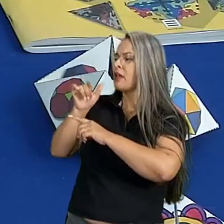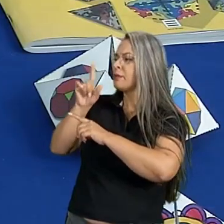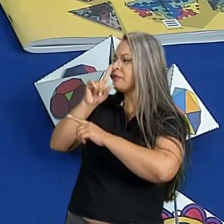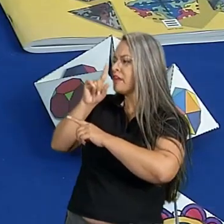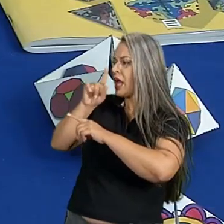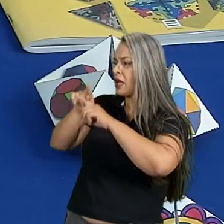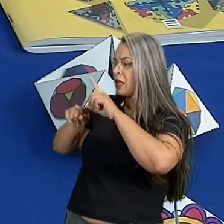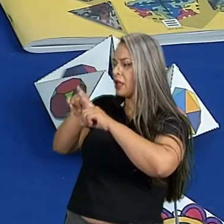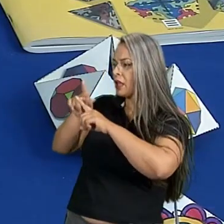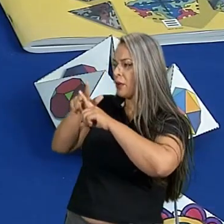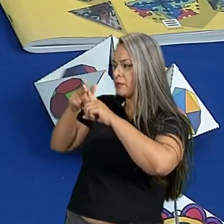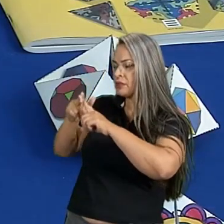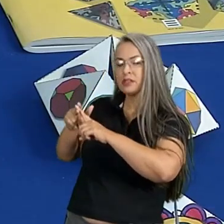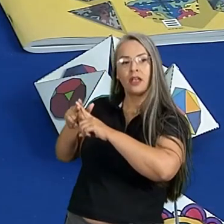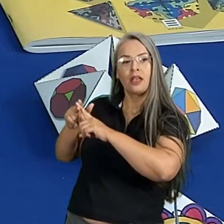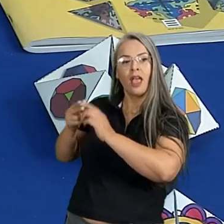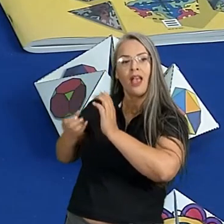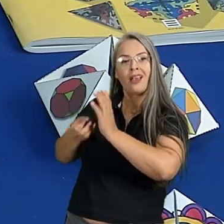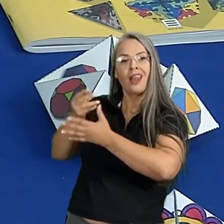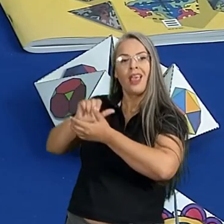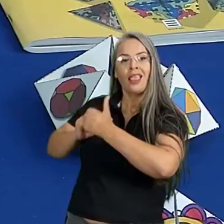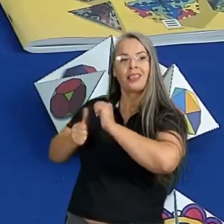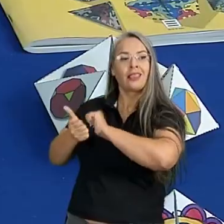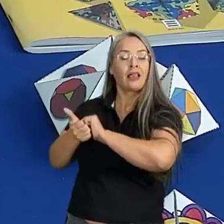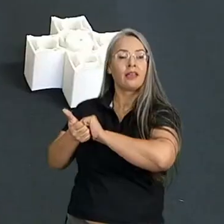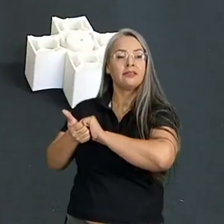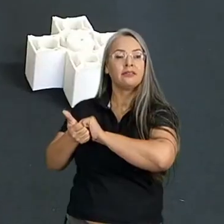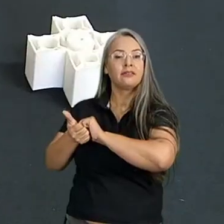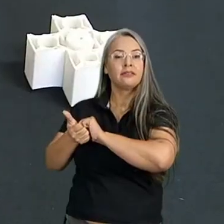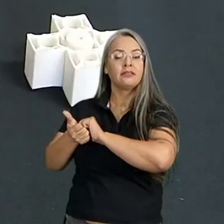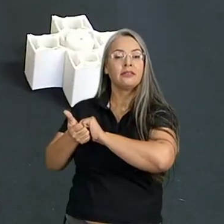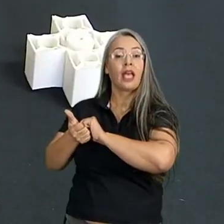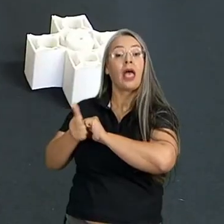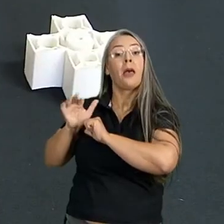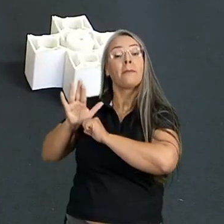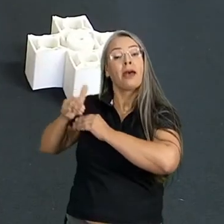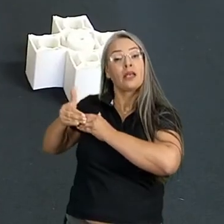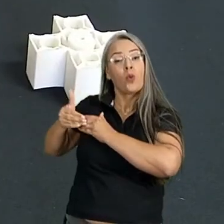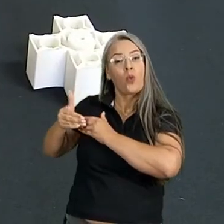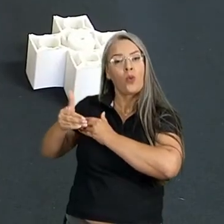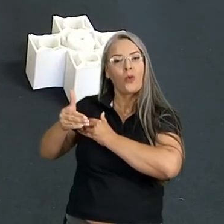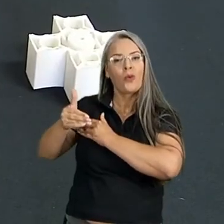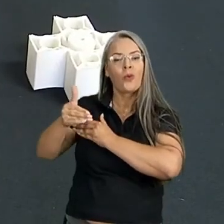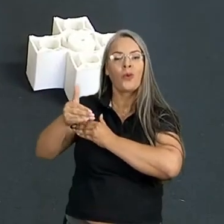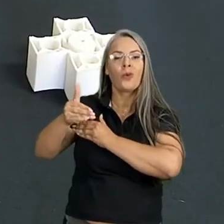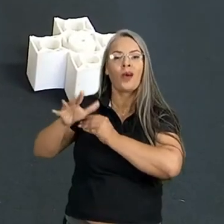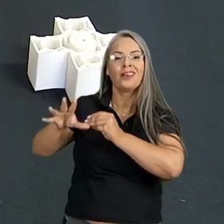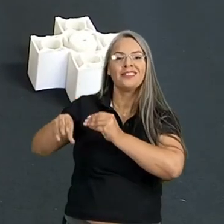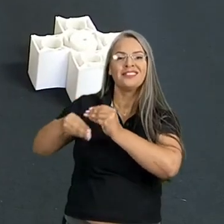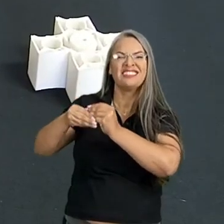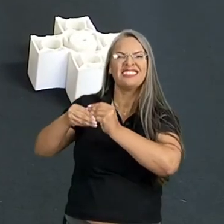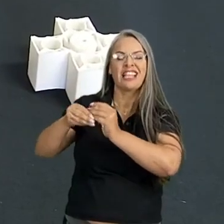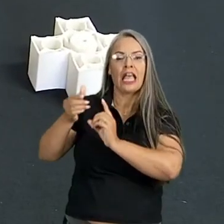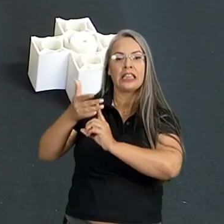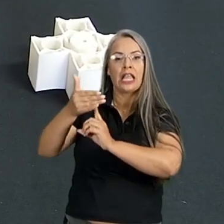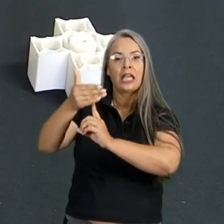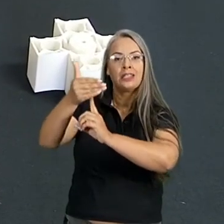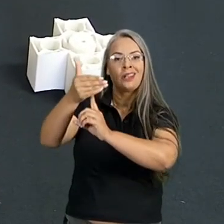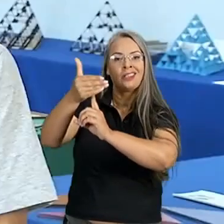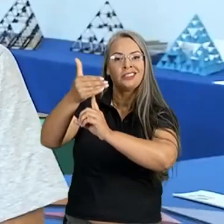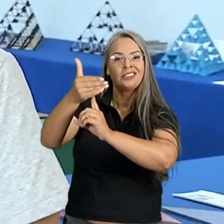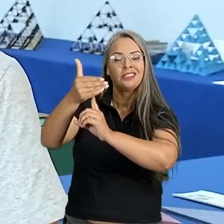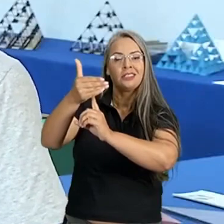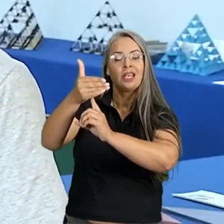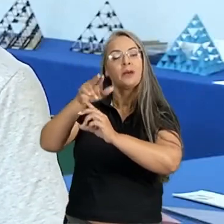na verdade porque a tecnologia foi incorporada e isso nos permite de alguma forma nossas próprias